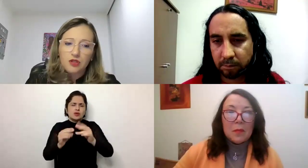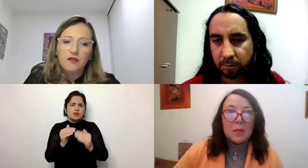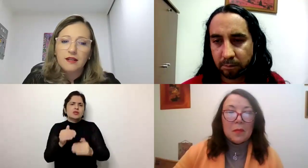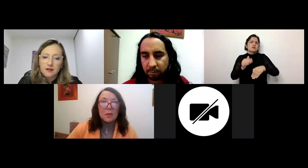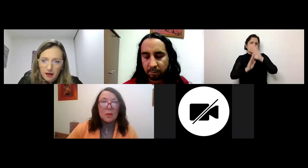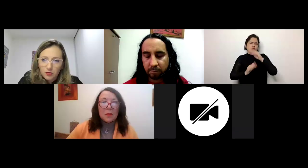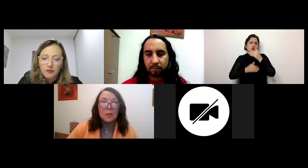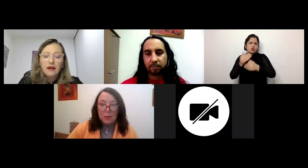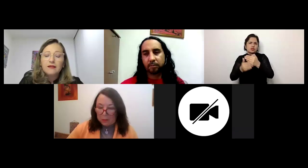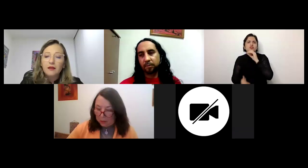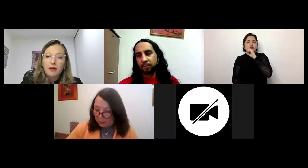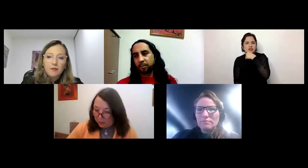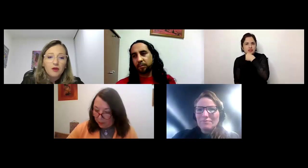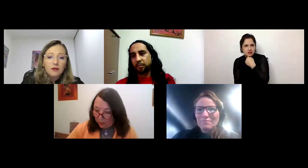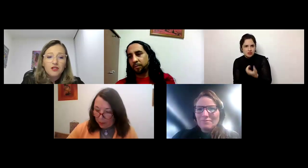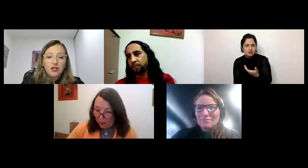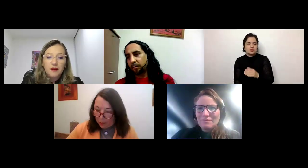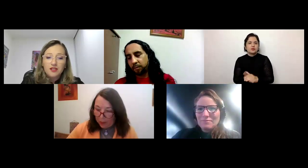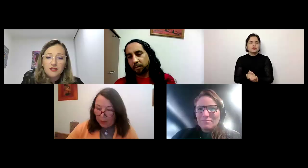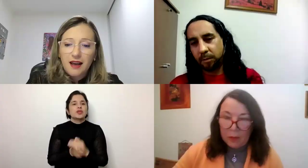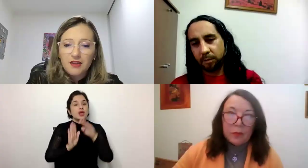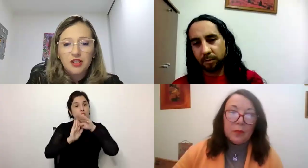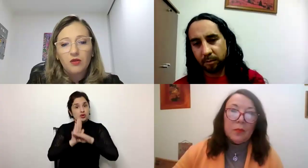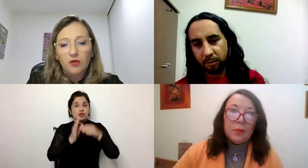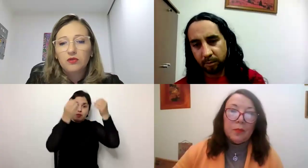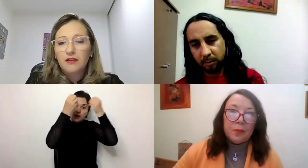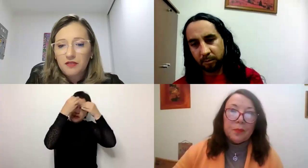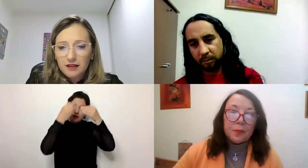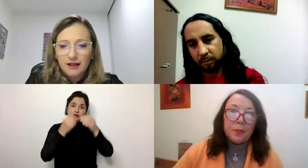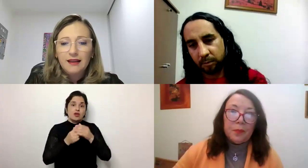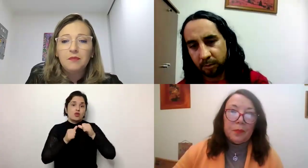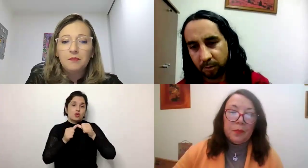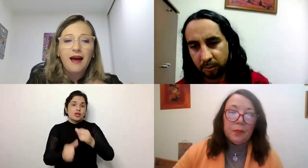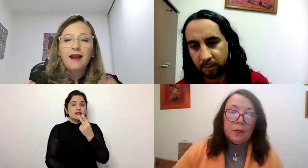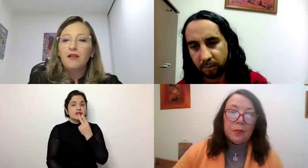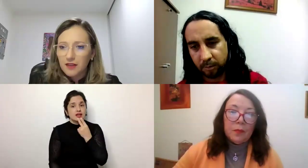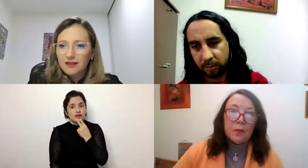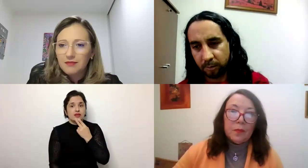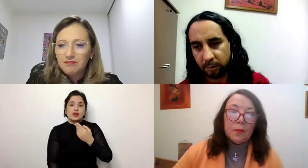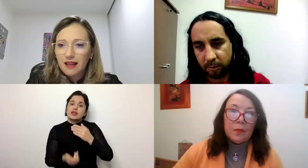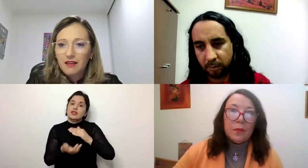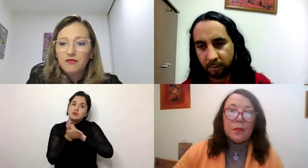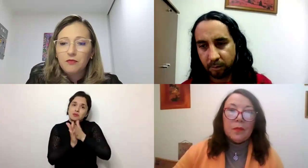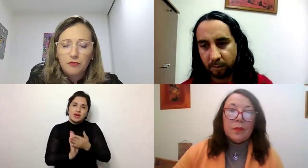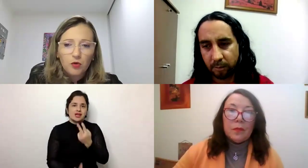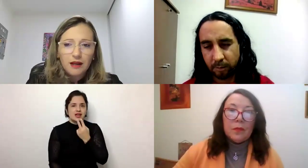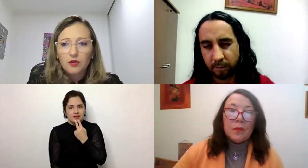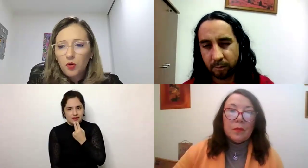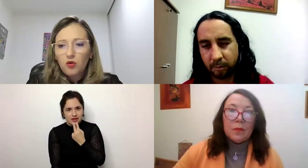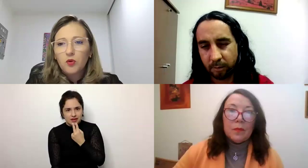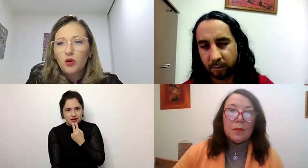processo de envelhecimento. Também, programas de aprendizagem, ao longo da vida e para a vida, né?